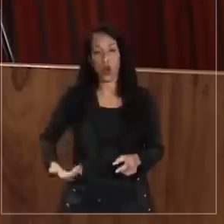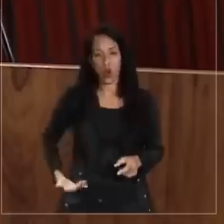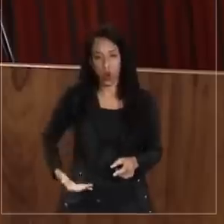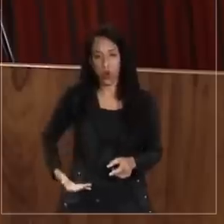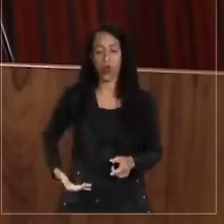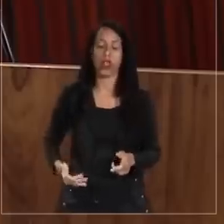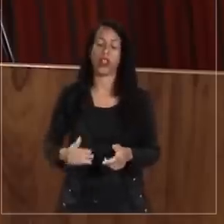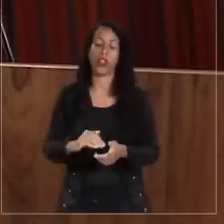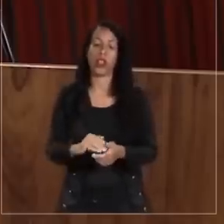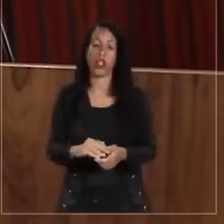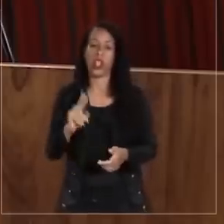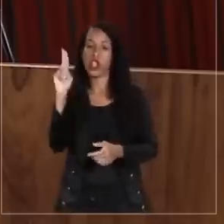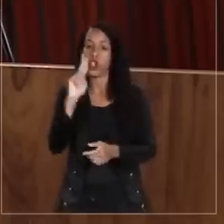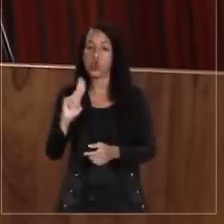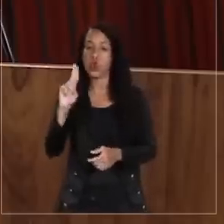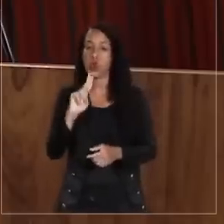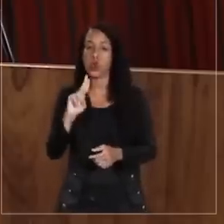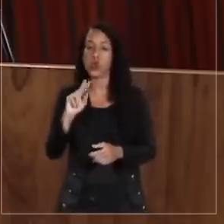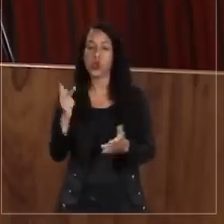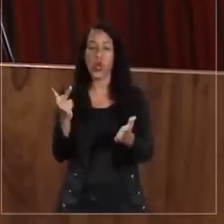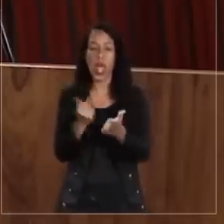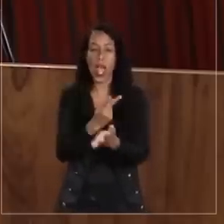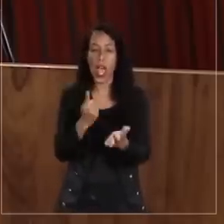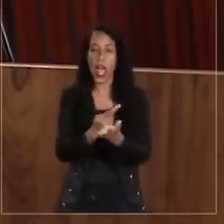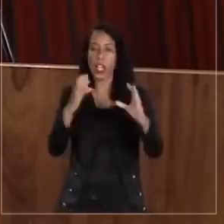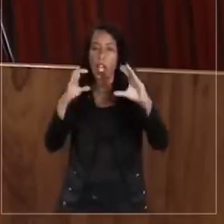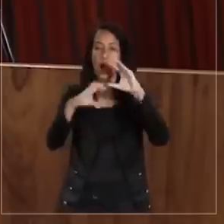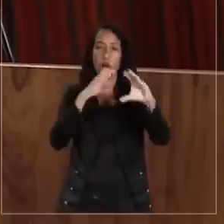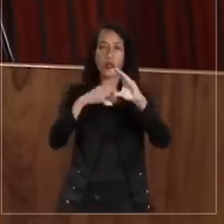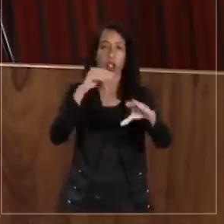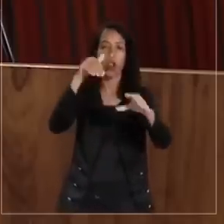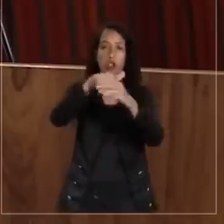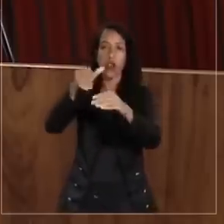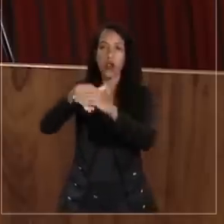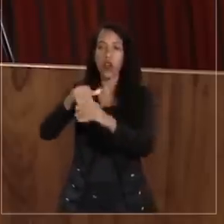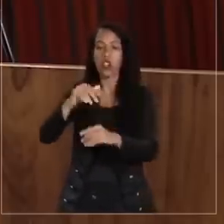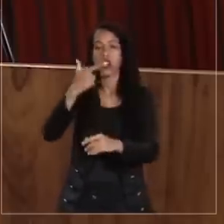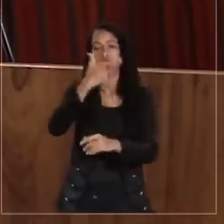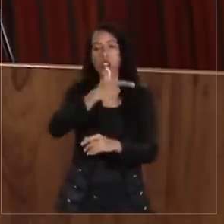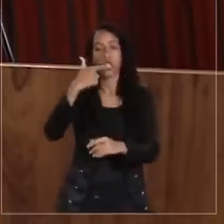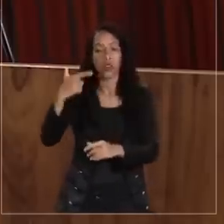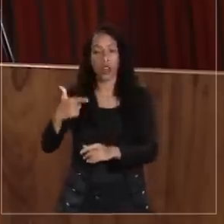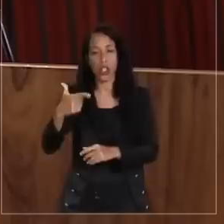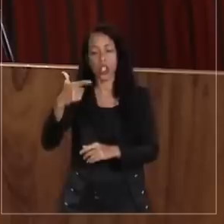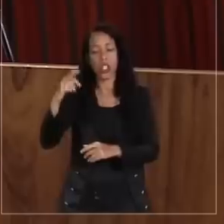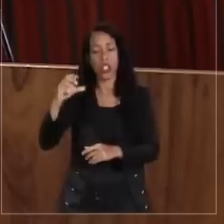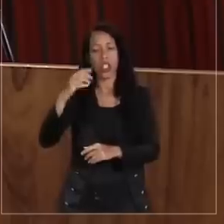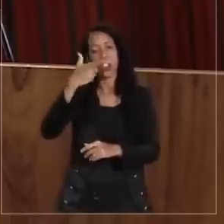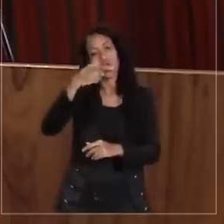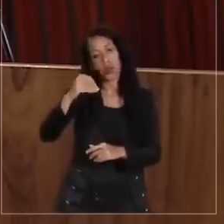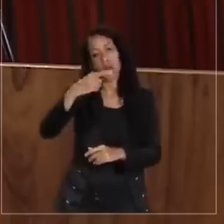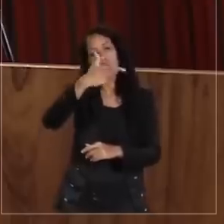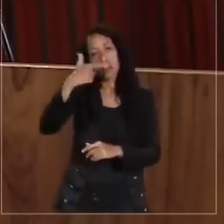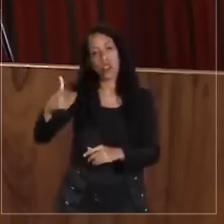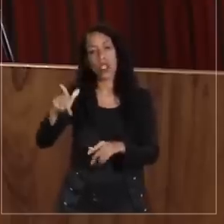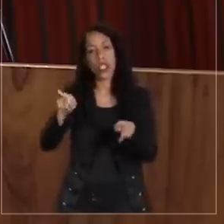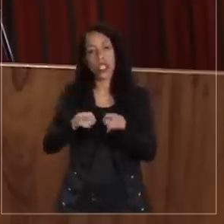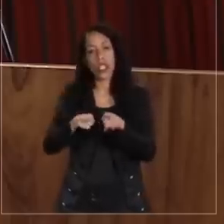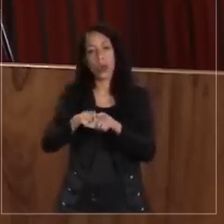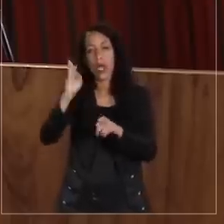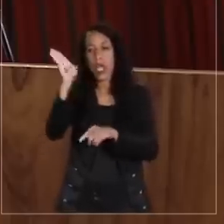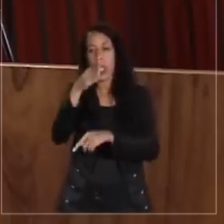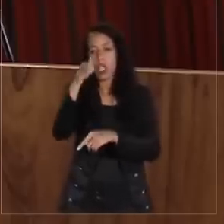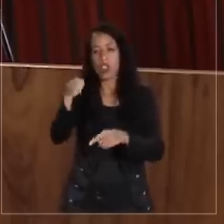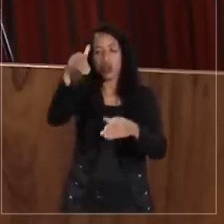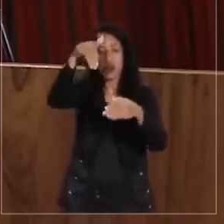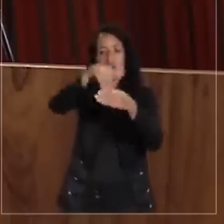de governo, de uso indevido dos meios de comunicação nas eleições de 2022 e, por conseguinte, declarar inelegibilidade